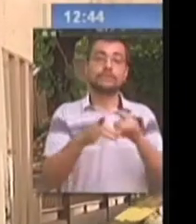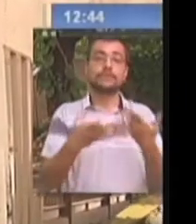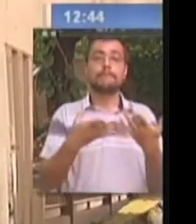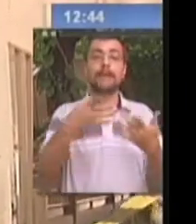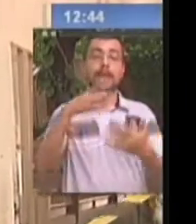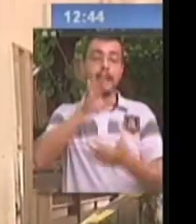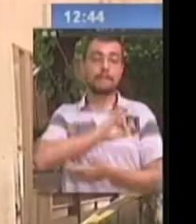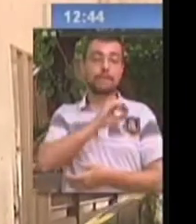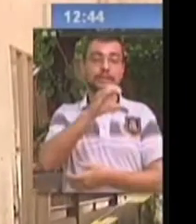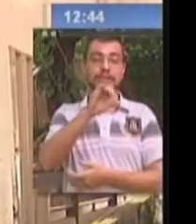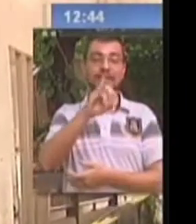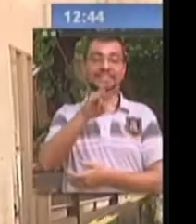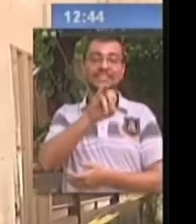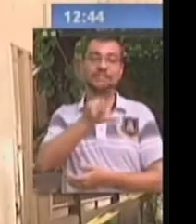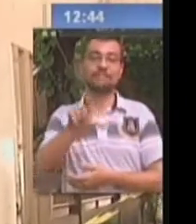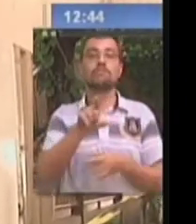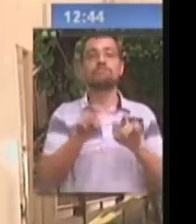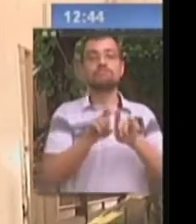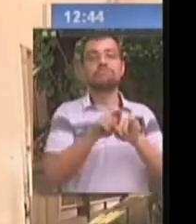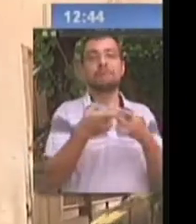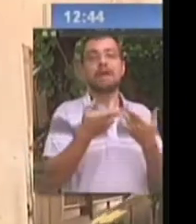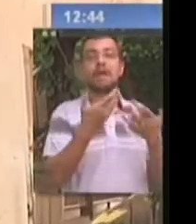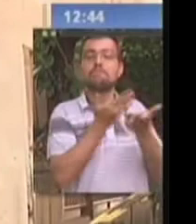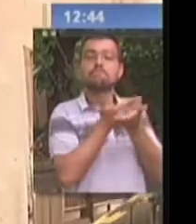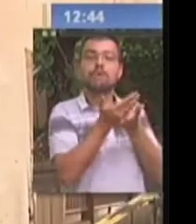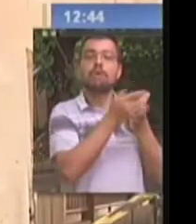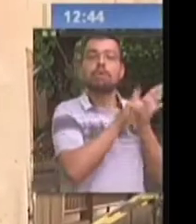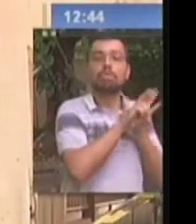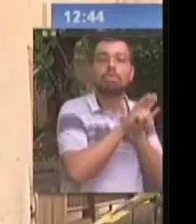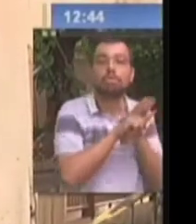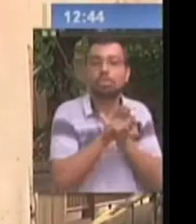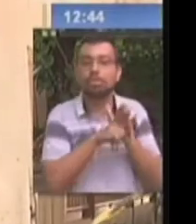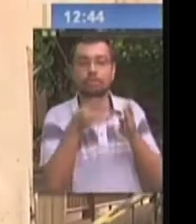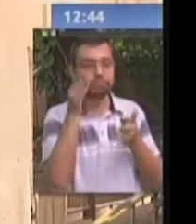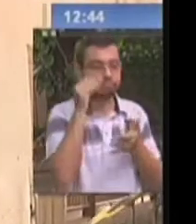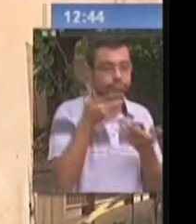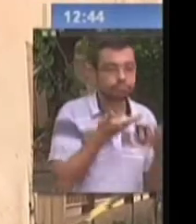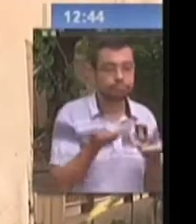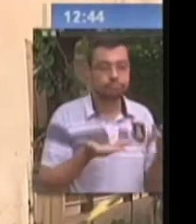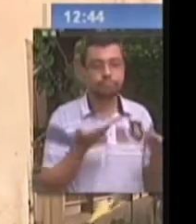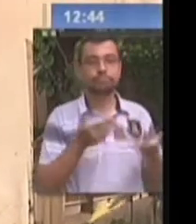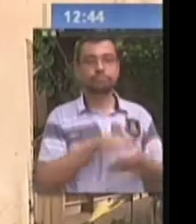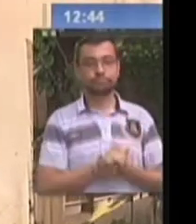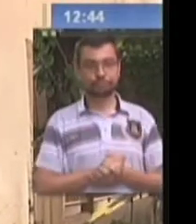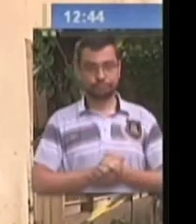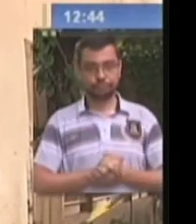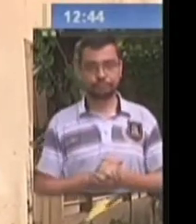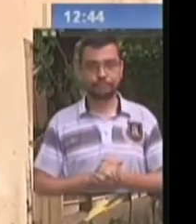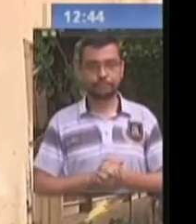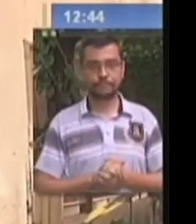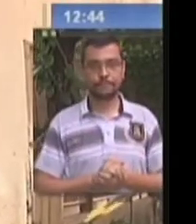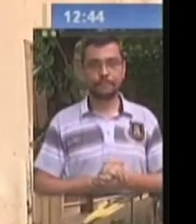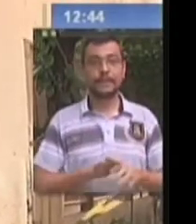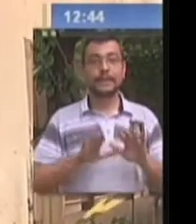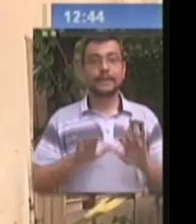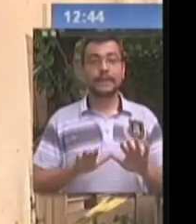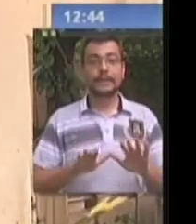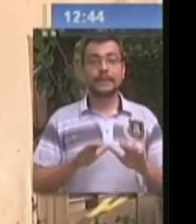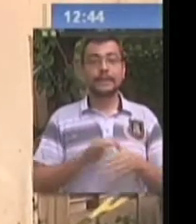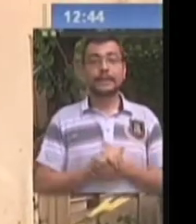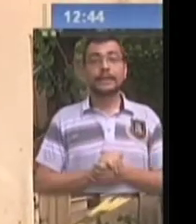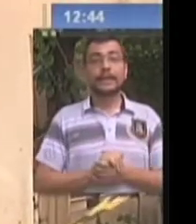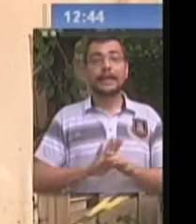e a perícia também está sendo aguardada para fazer uma análise do local. A expectativa é de que digitais das pessoas que entraram aqui